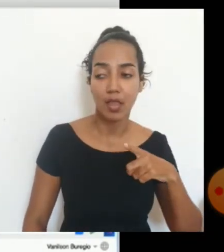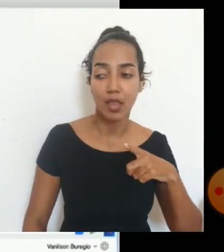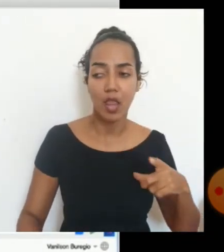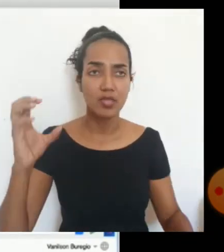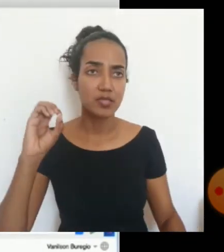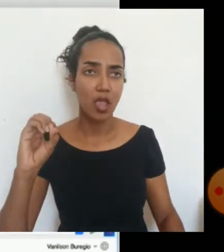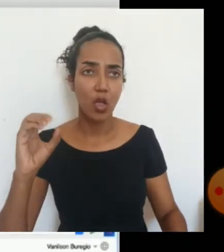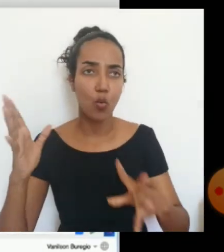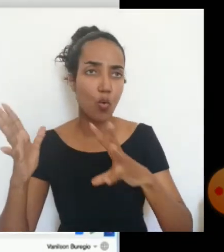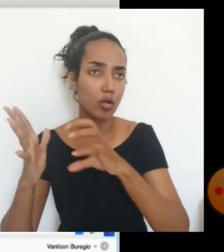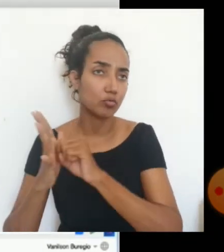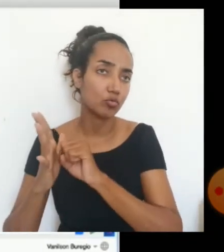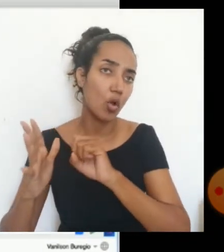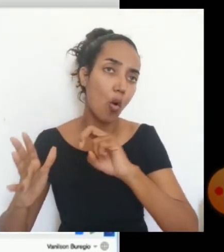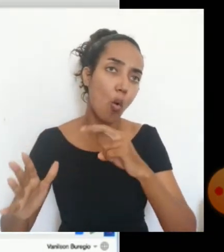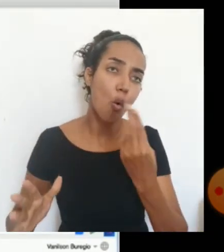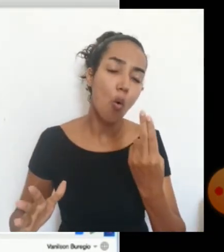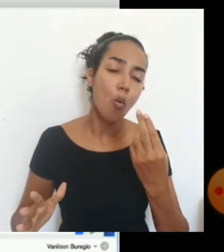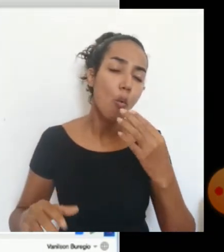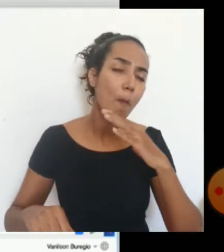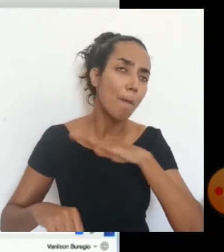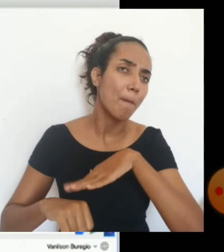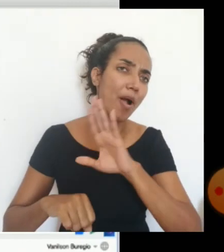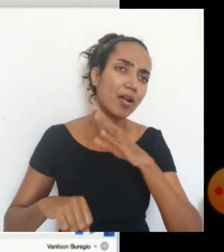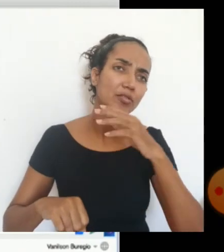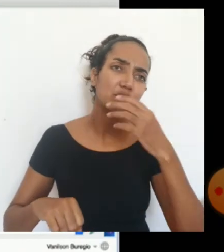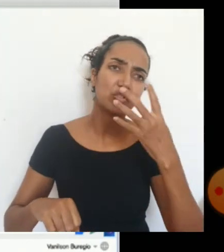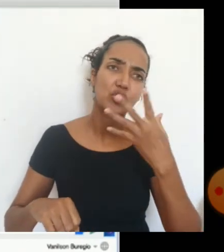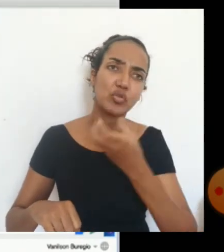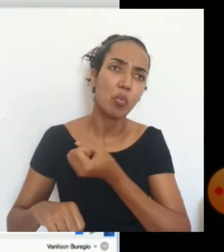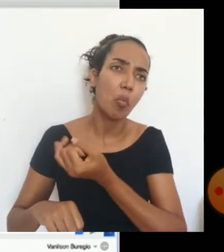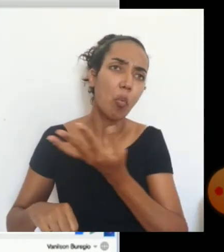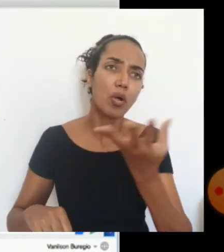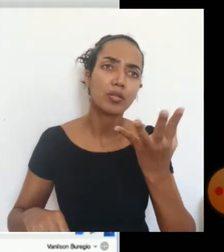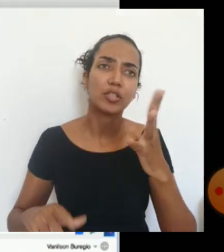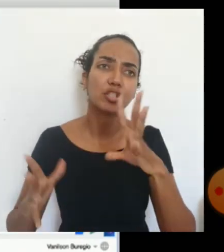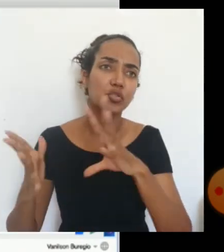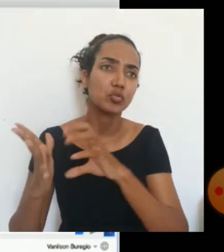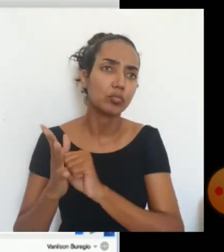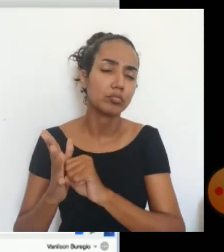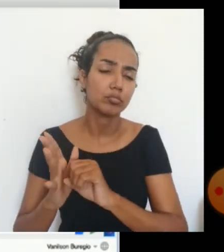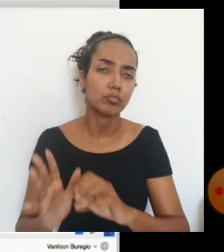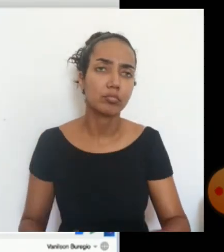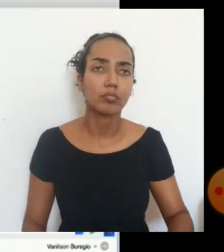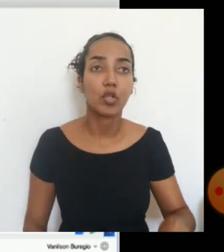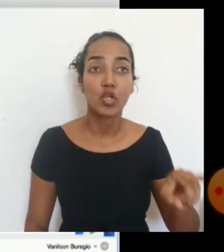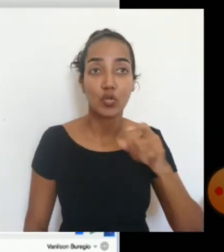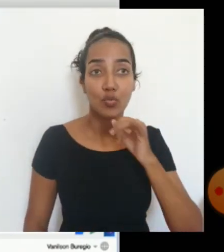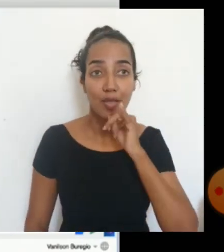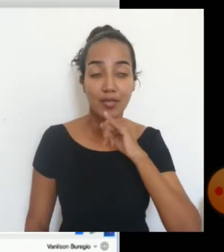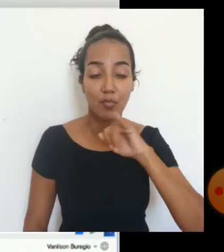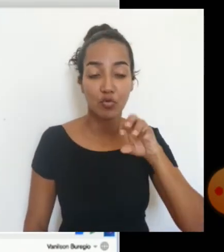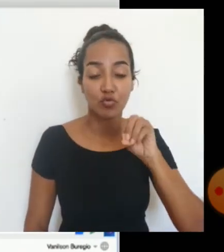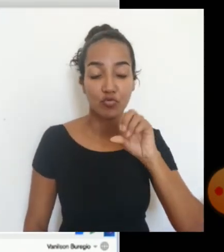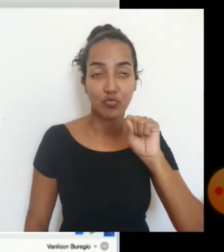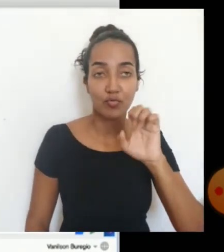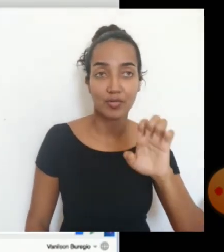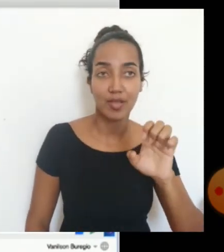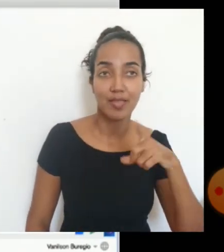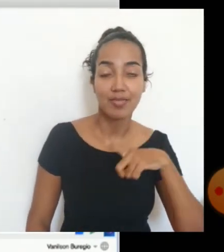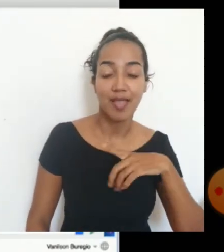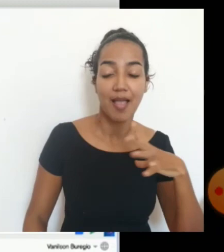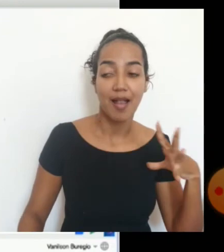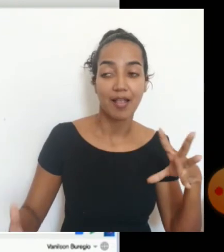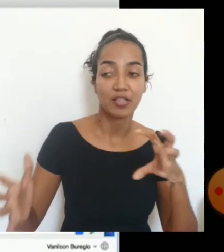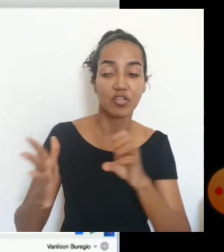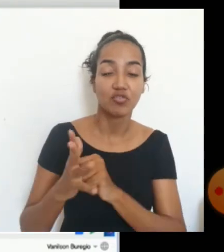a conta, ela está associada, possui apenas um único titular. É o que está aqui sendo informado